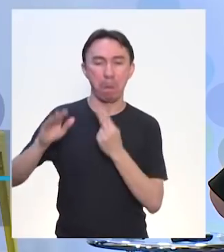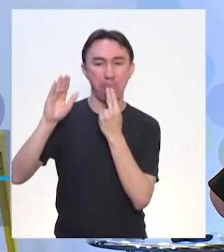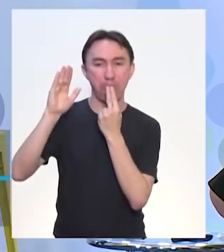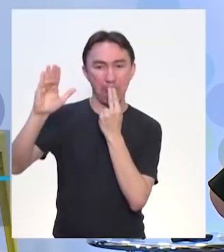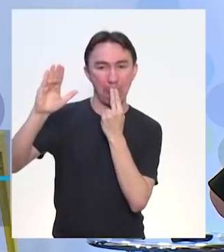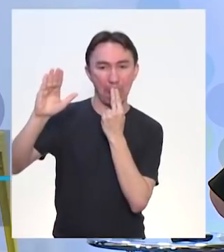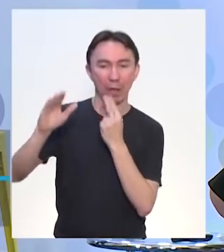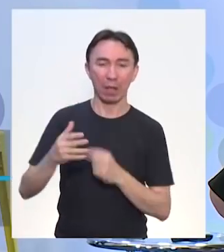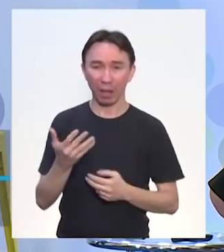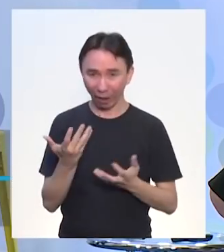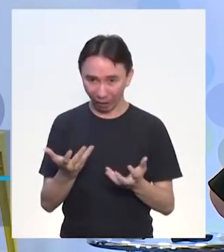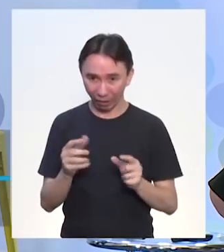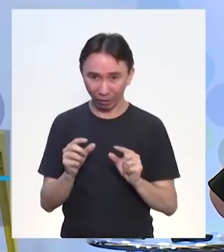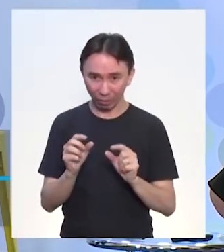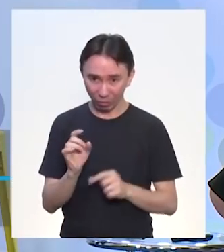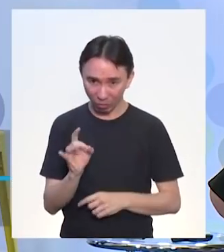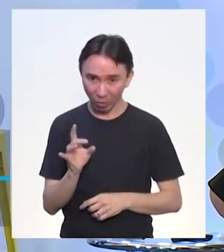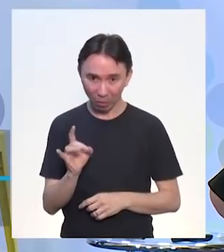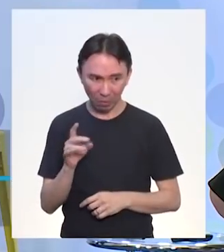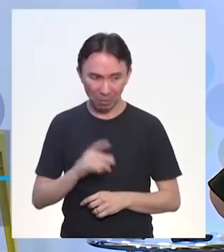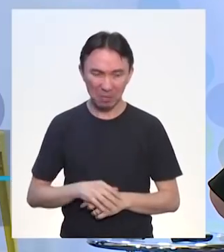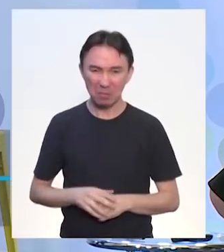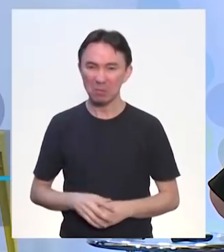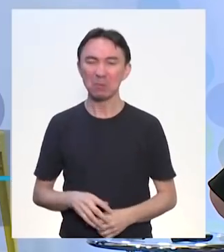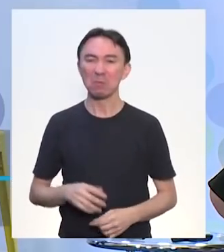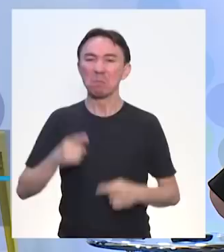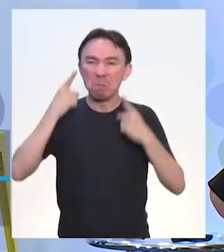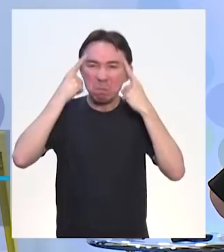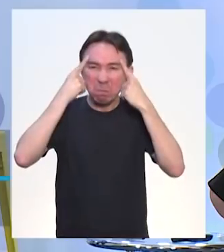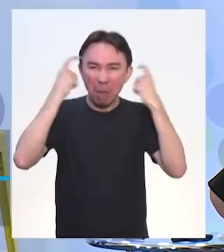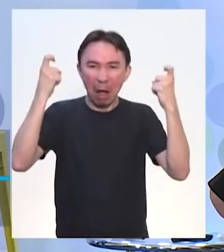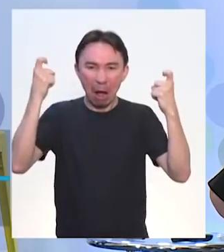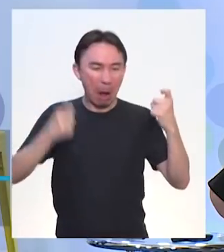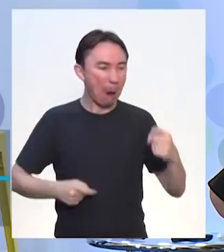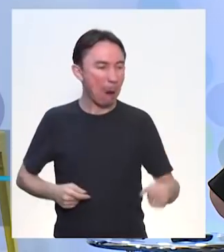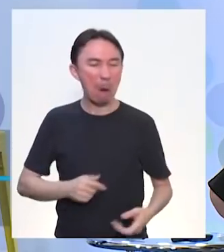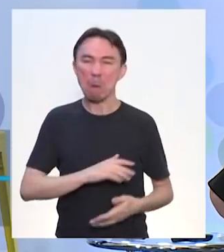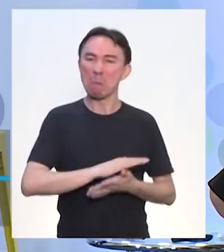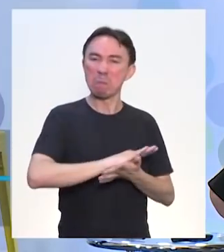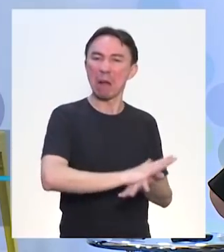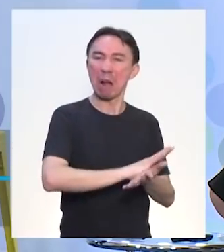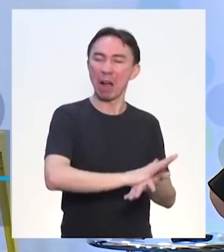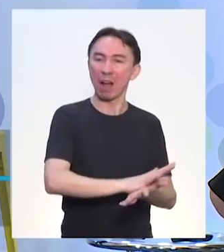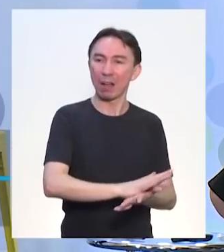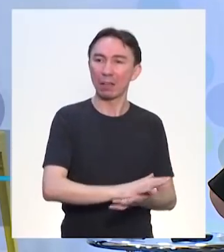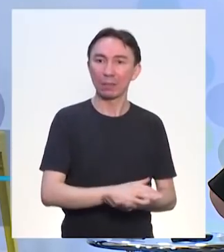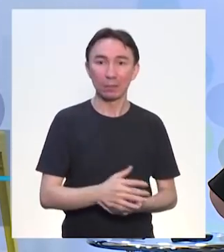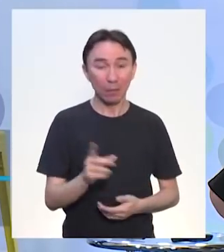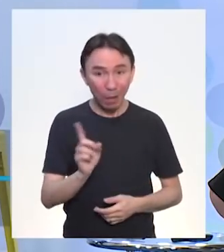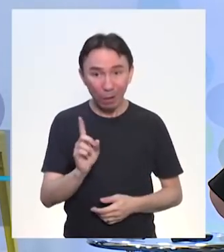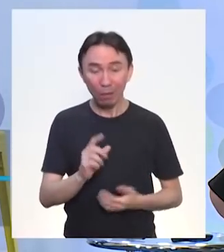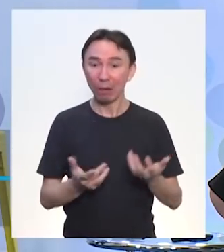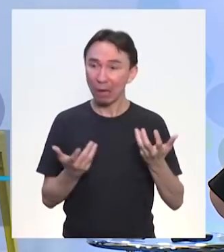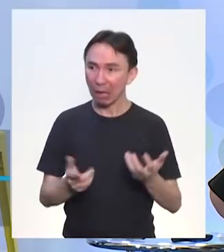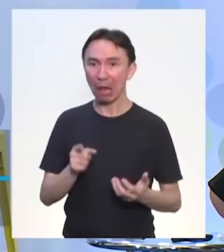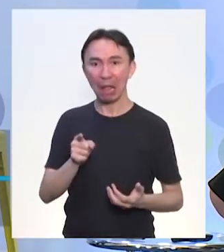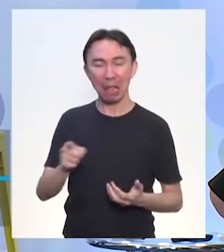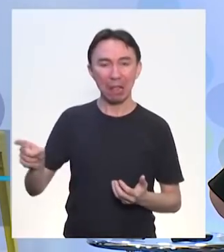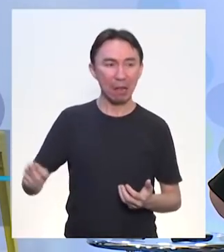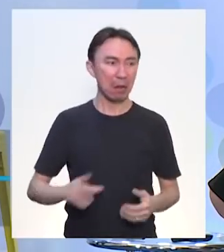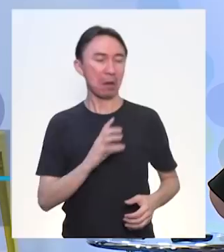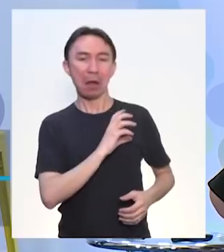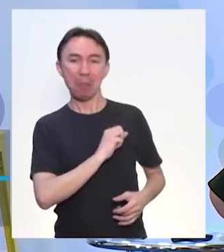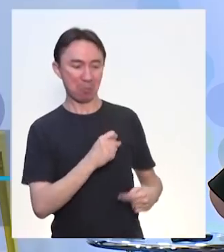claro que ele fazia questão de ser amado, ele fazia questão de ser querido. Não é à toa que o principal filme